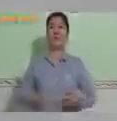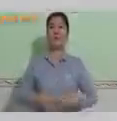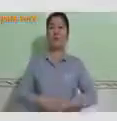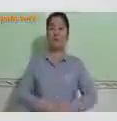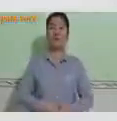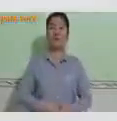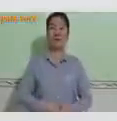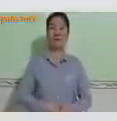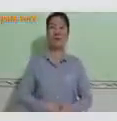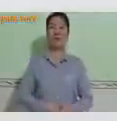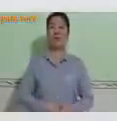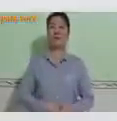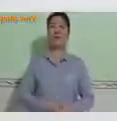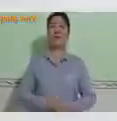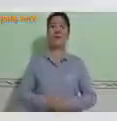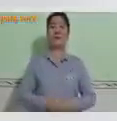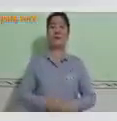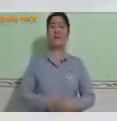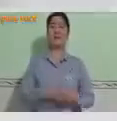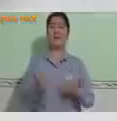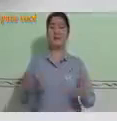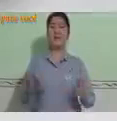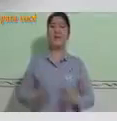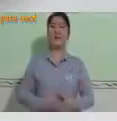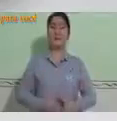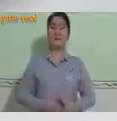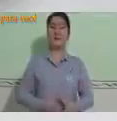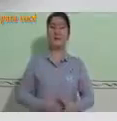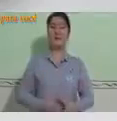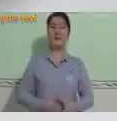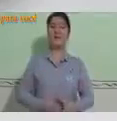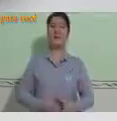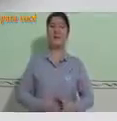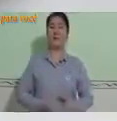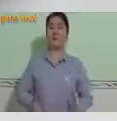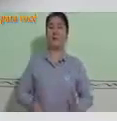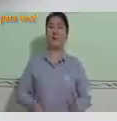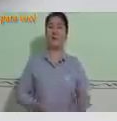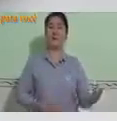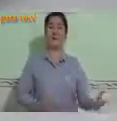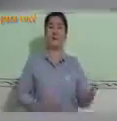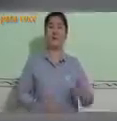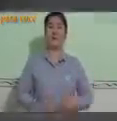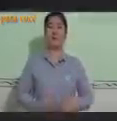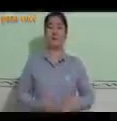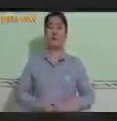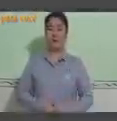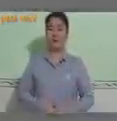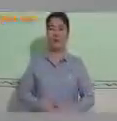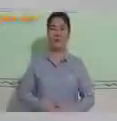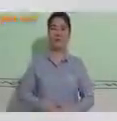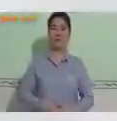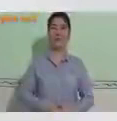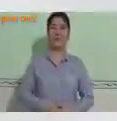No entanto, independente da técnica utilizada, no pós-operatório da cirurgia para túnel do carpo é importante